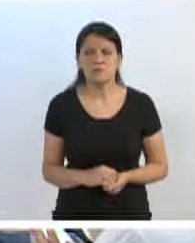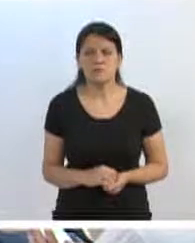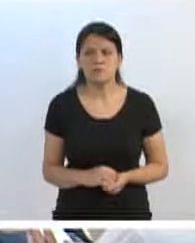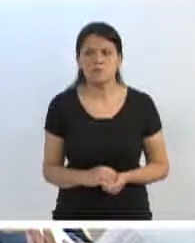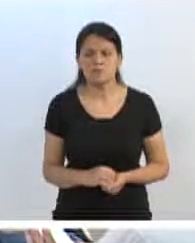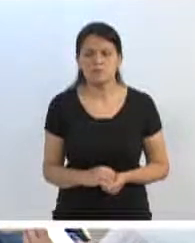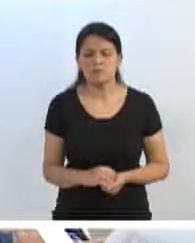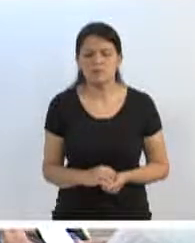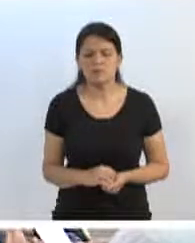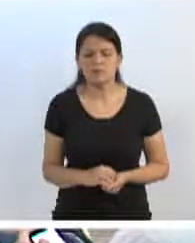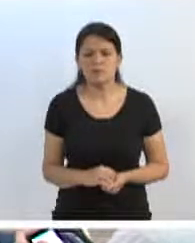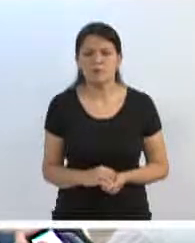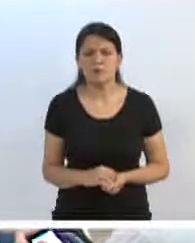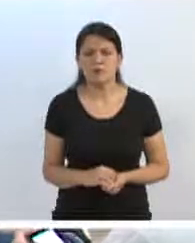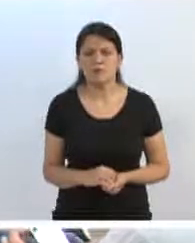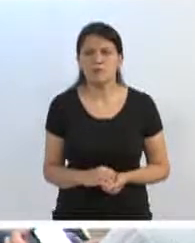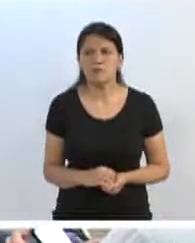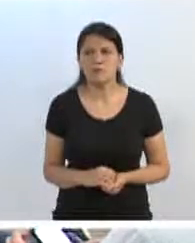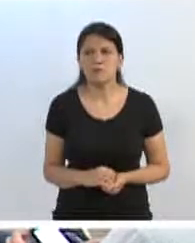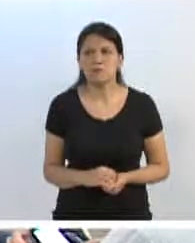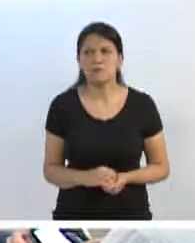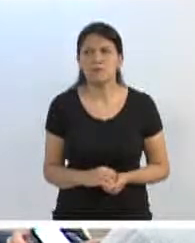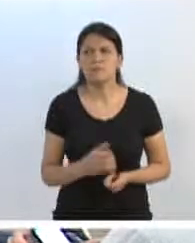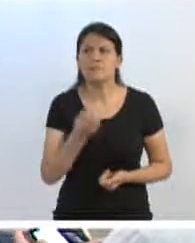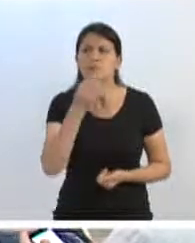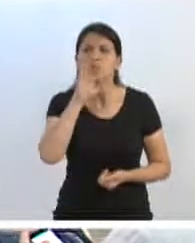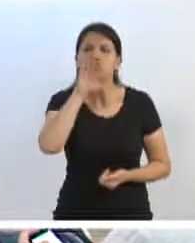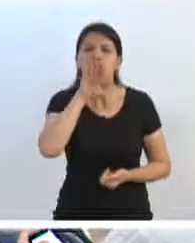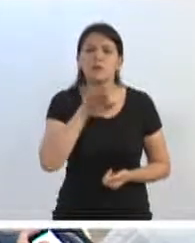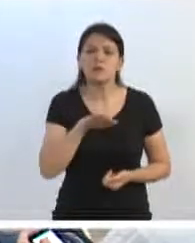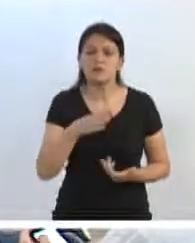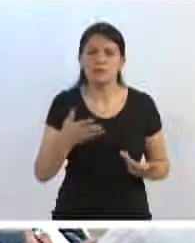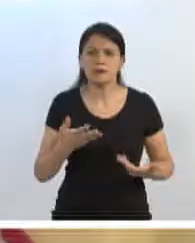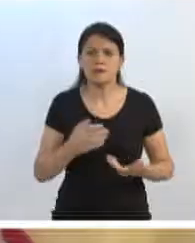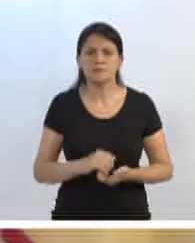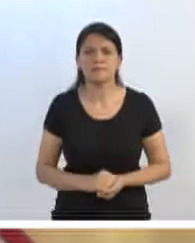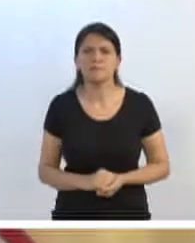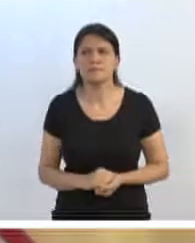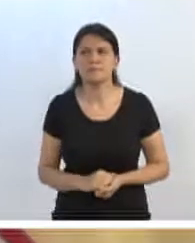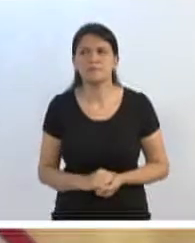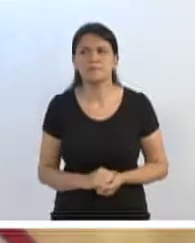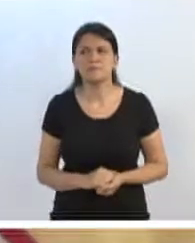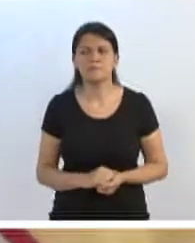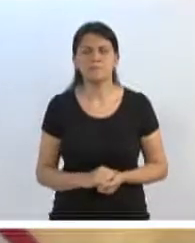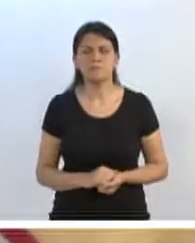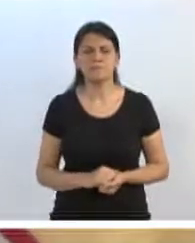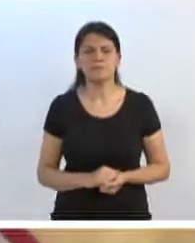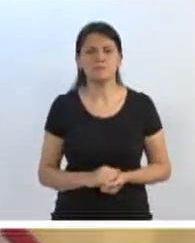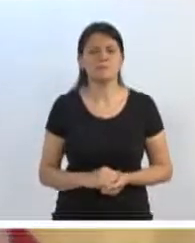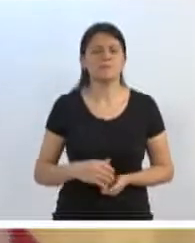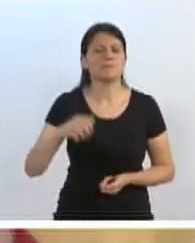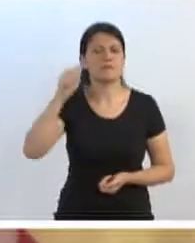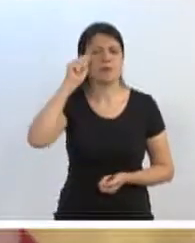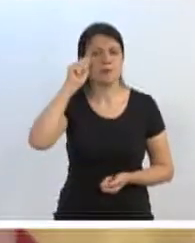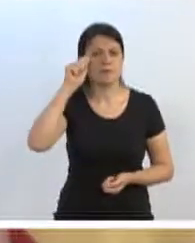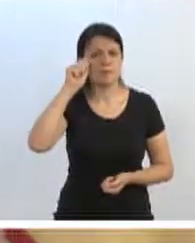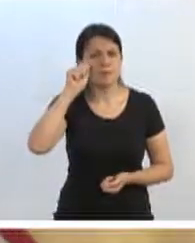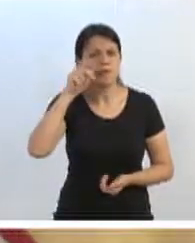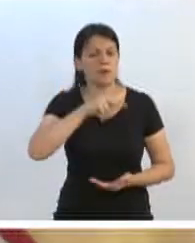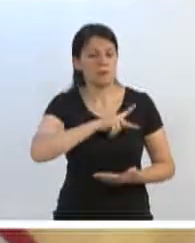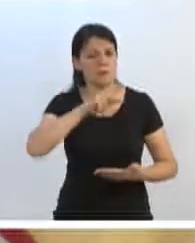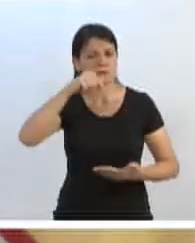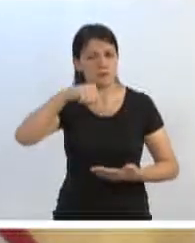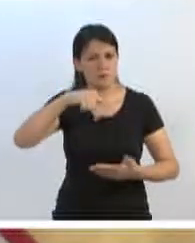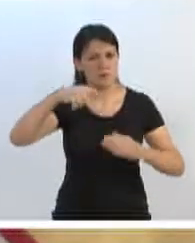é muito boa tarde senhor valmir vieira que preside os trabalhos desta casa